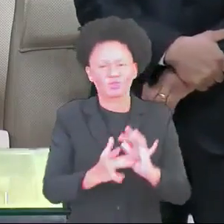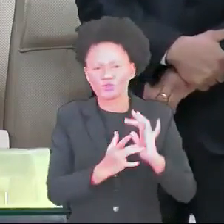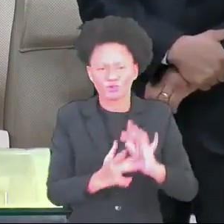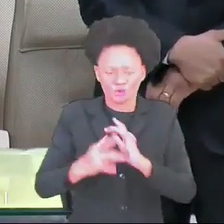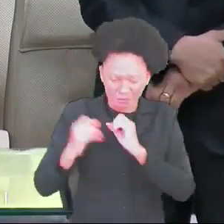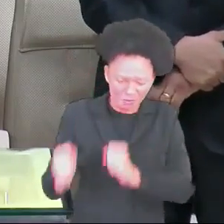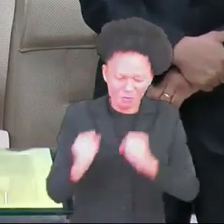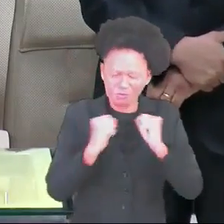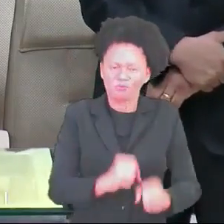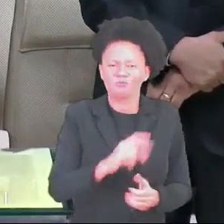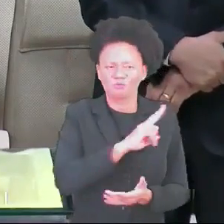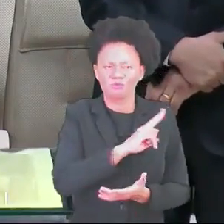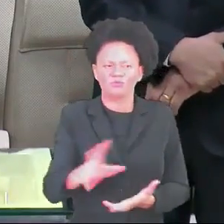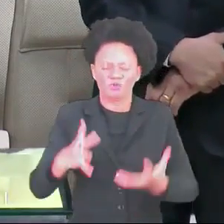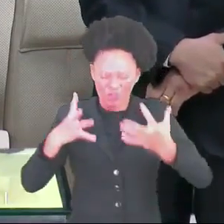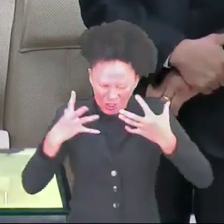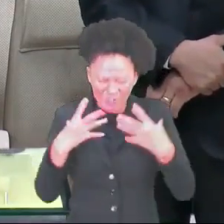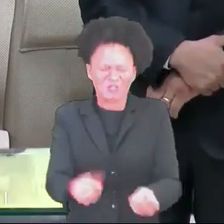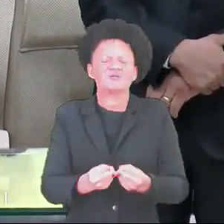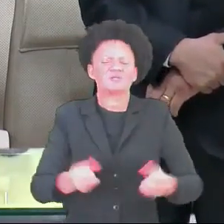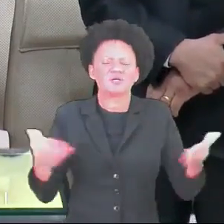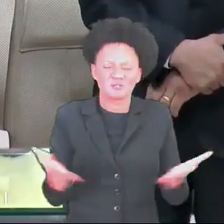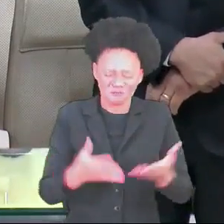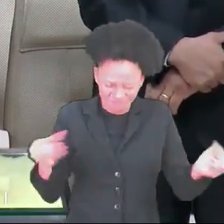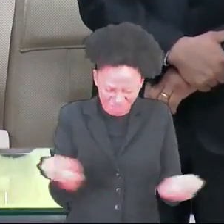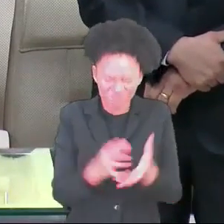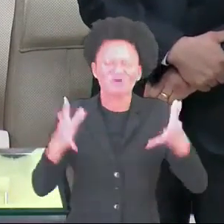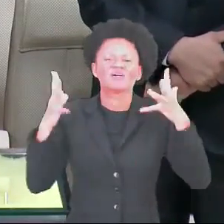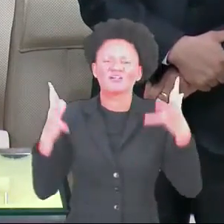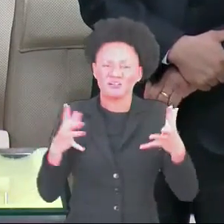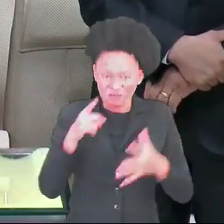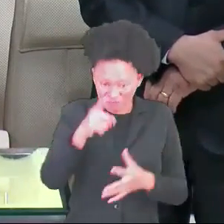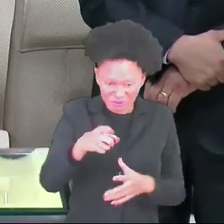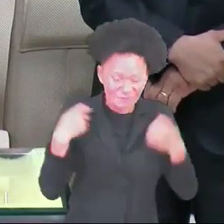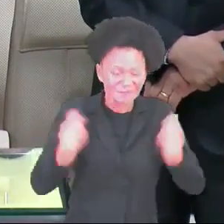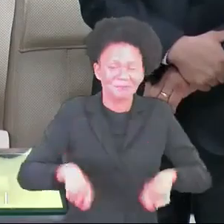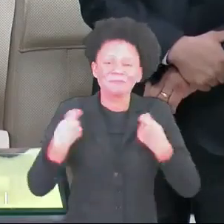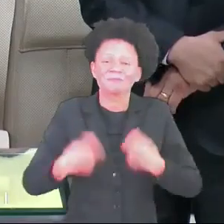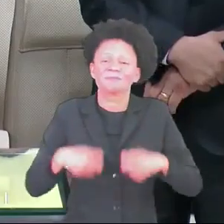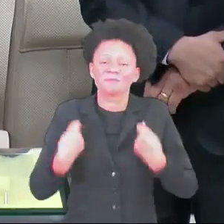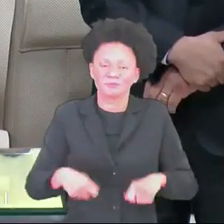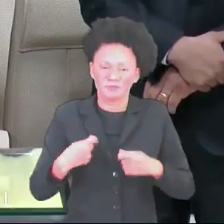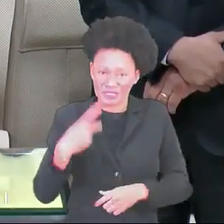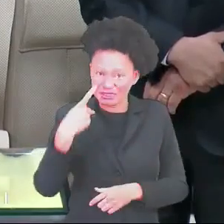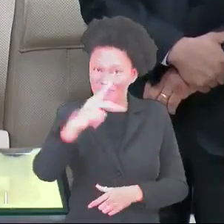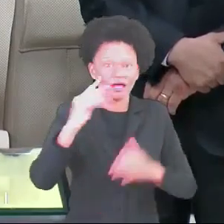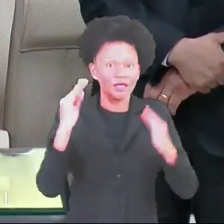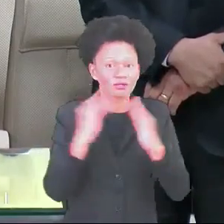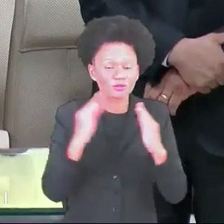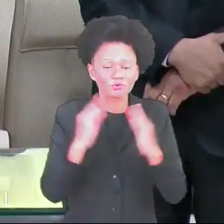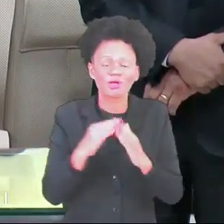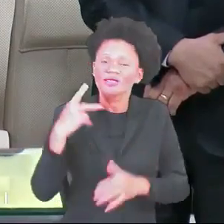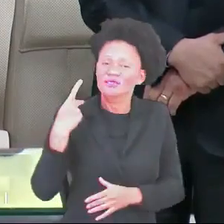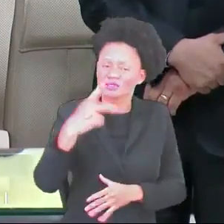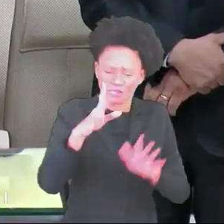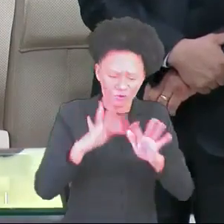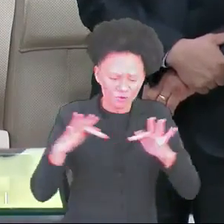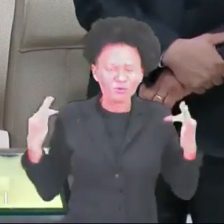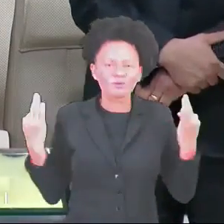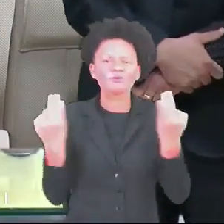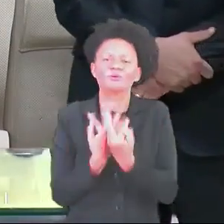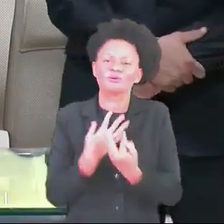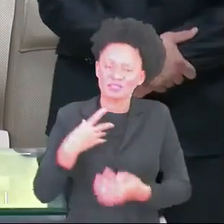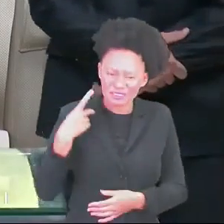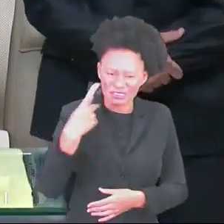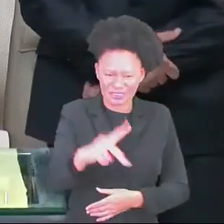de Jesus, recebe agora o milagre que você está precisando, na sua casa, na sua família, na